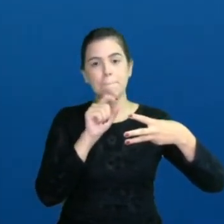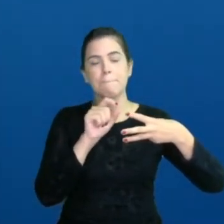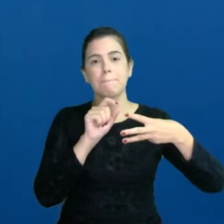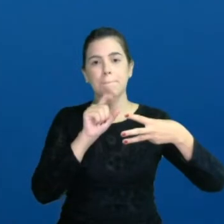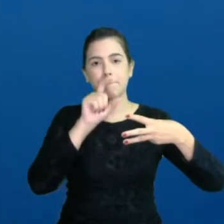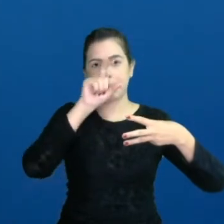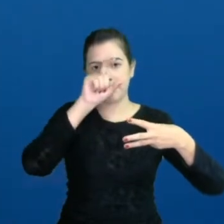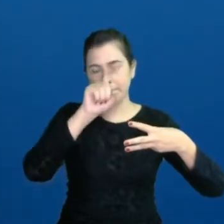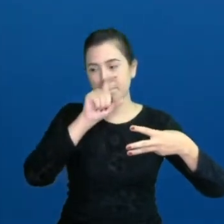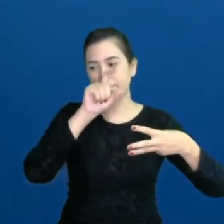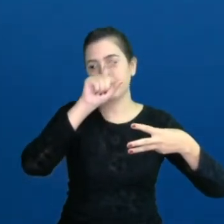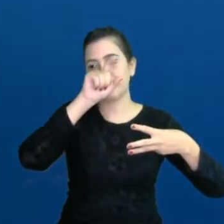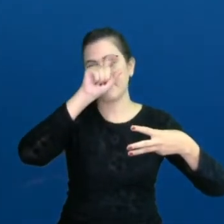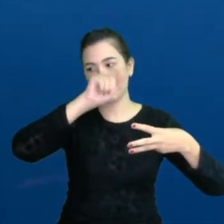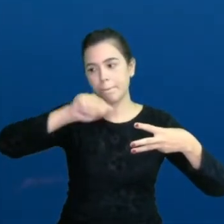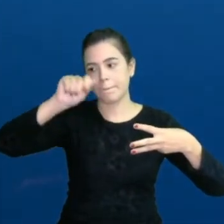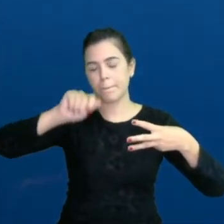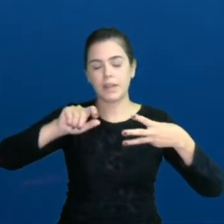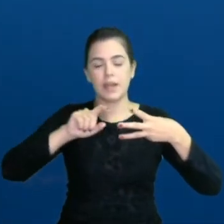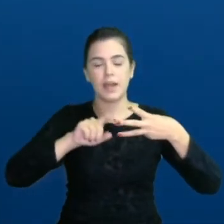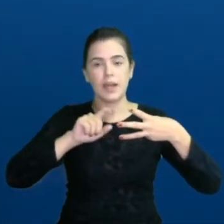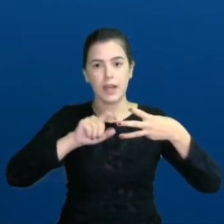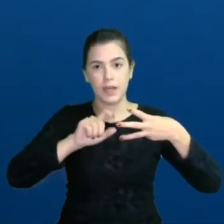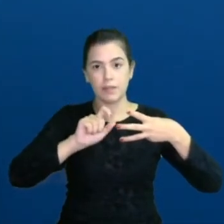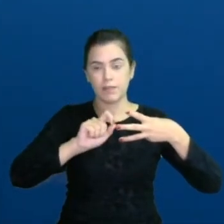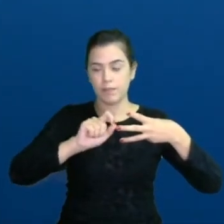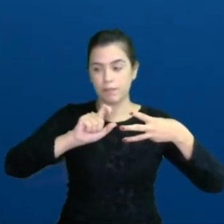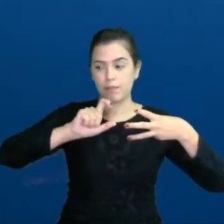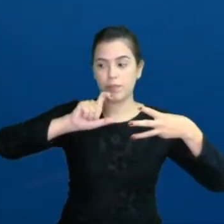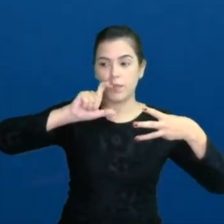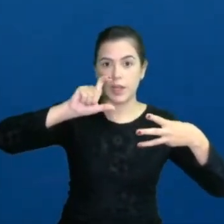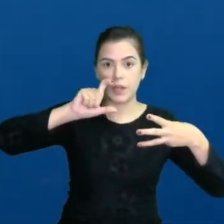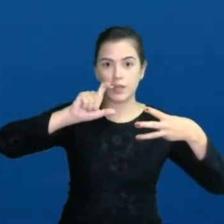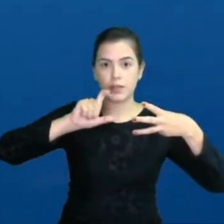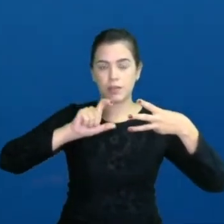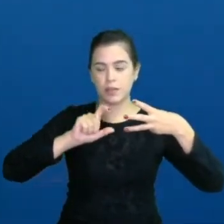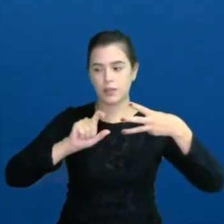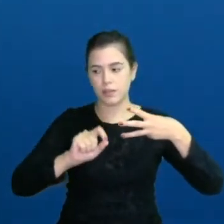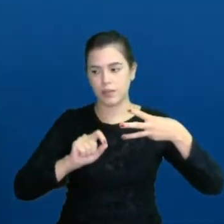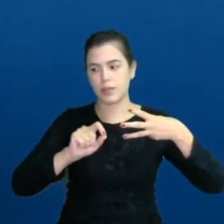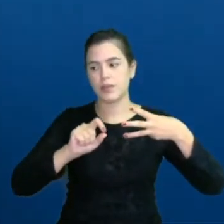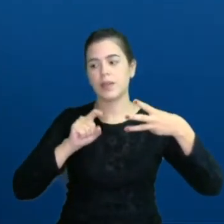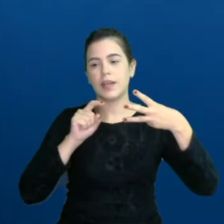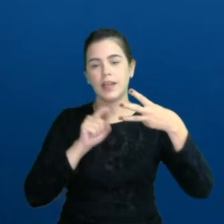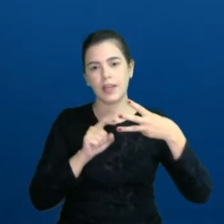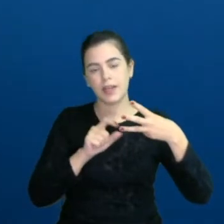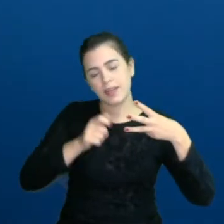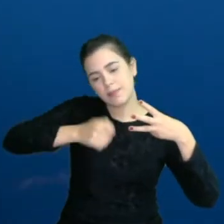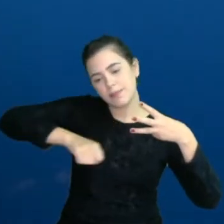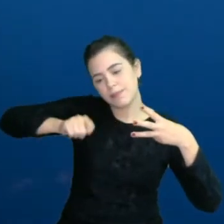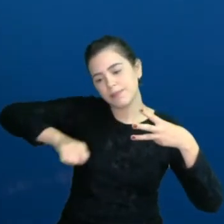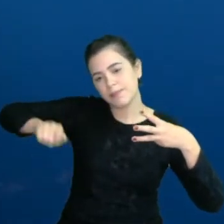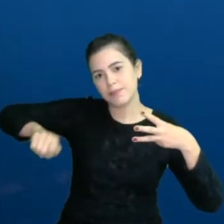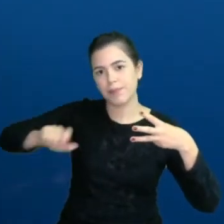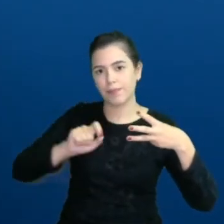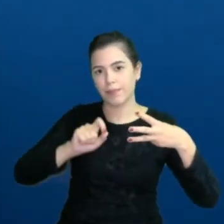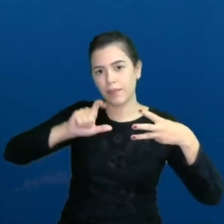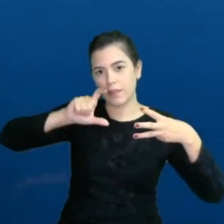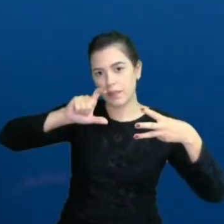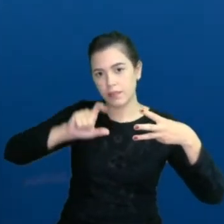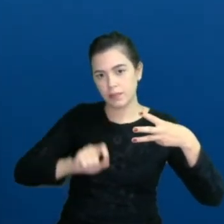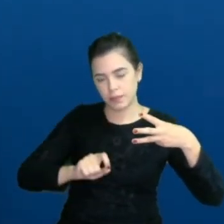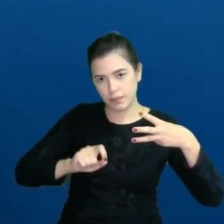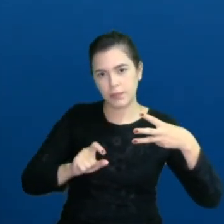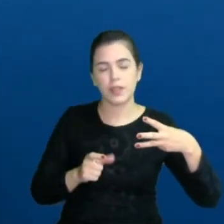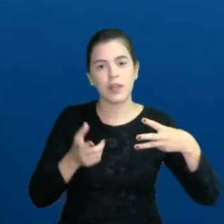maiúscula, aqui na letra de imprensa maiúscula e minúscula e aqui na letra cursiva maiúscula e minúscula. Eu